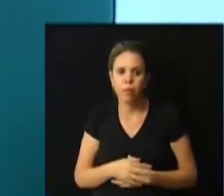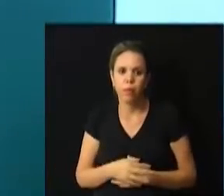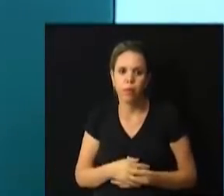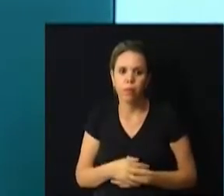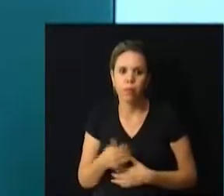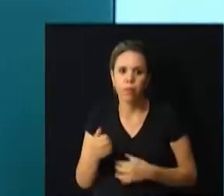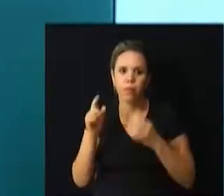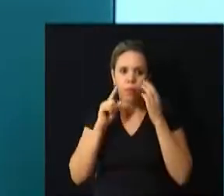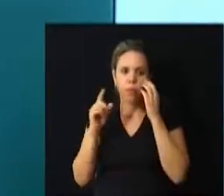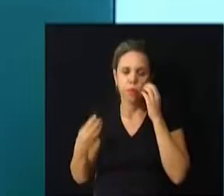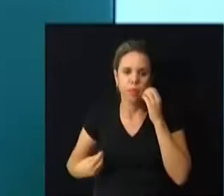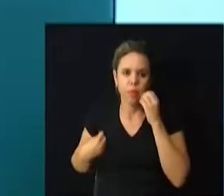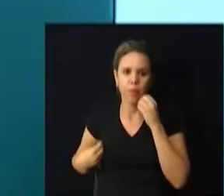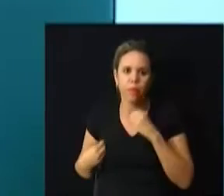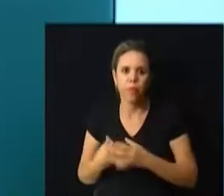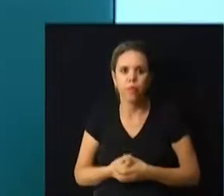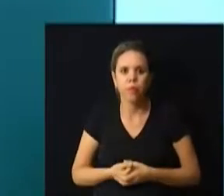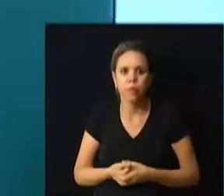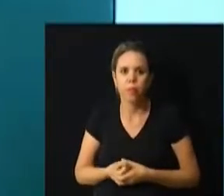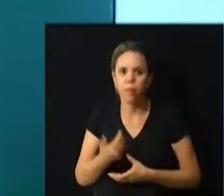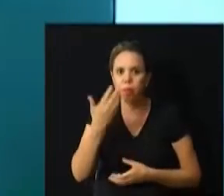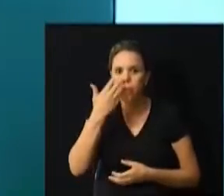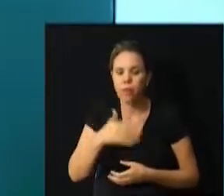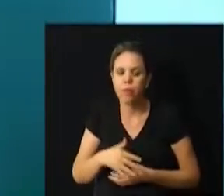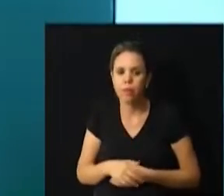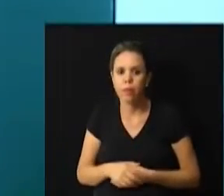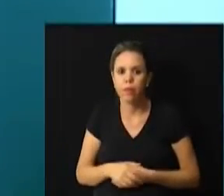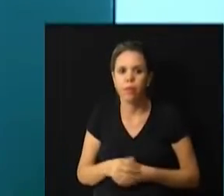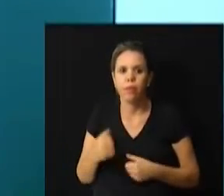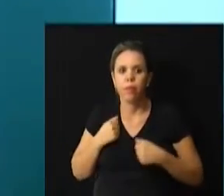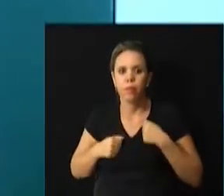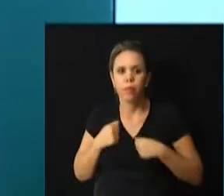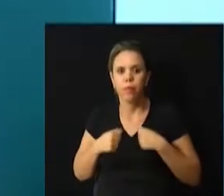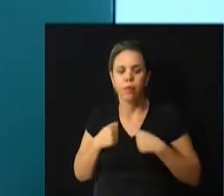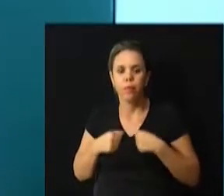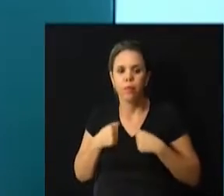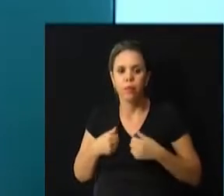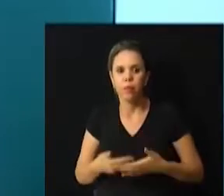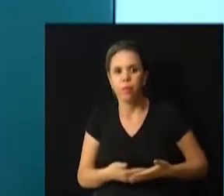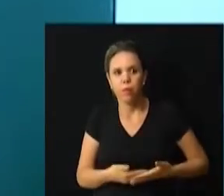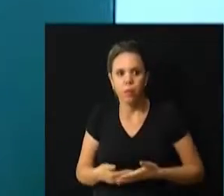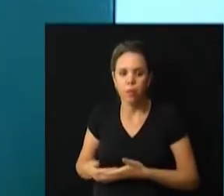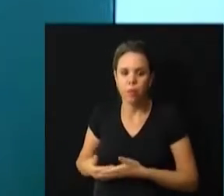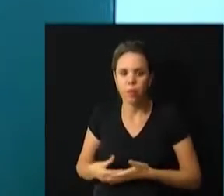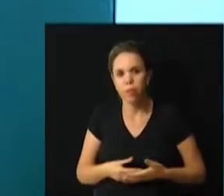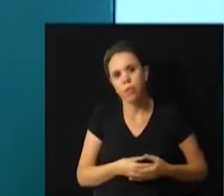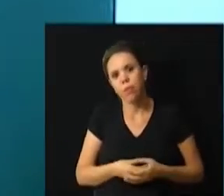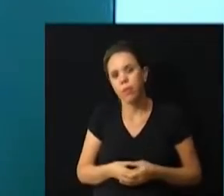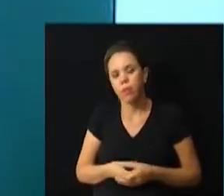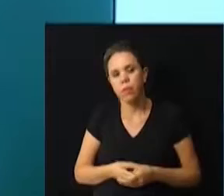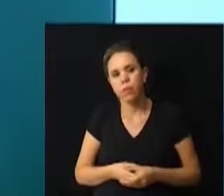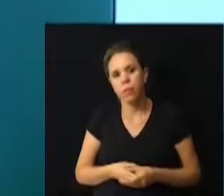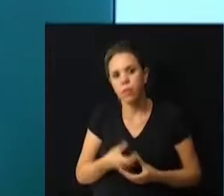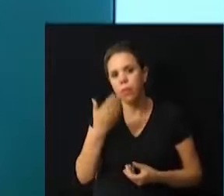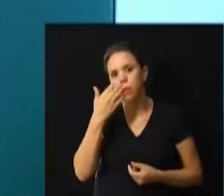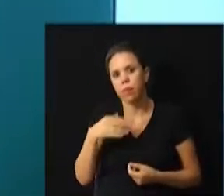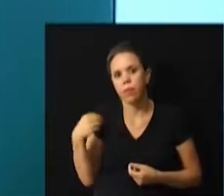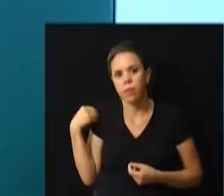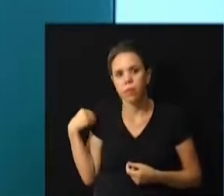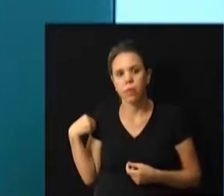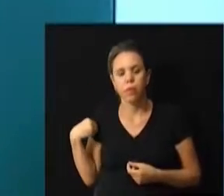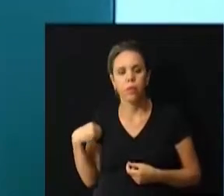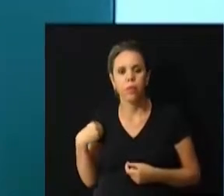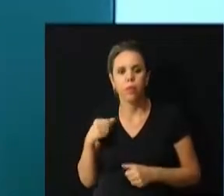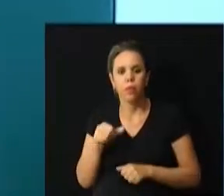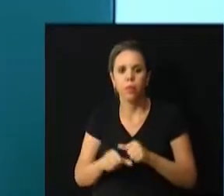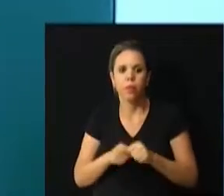acontece nos primeiros dias de vida, né? Quando a criança vai dar um banho, a mãe vai dar um banho no nenê, ela põe a